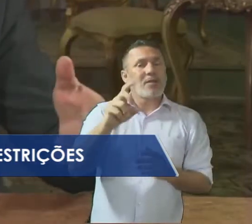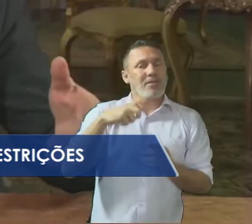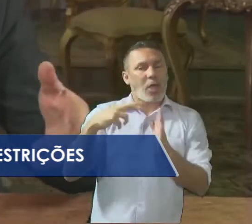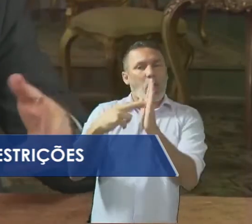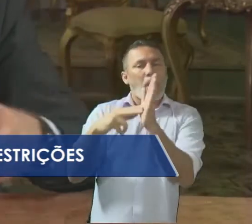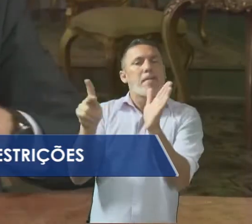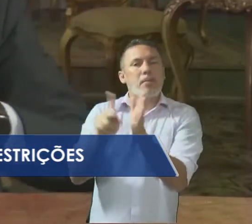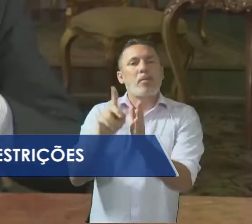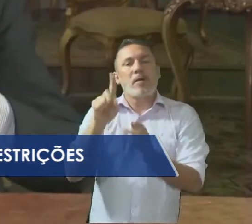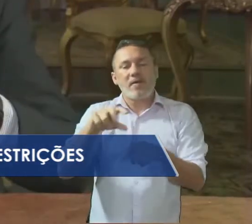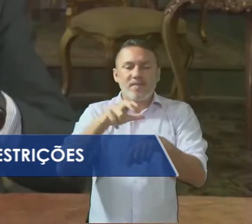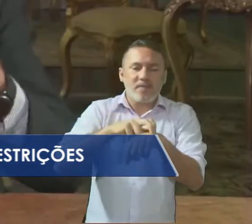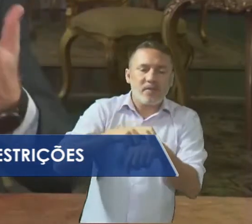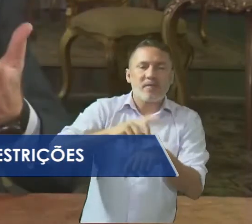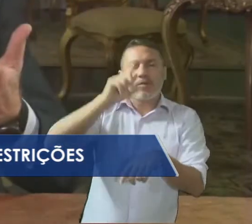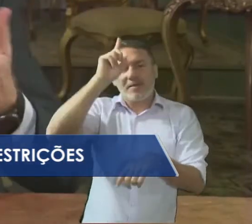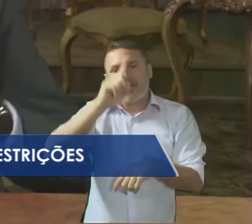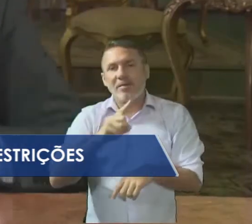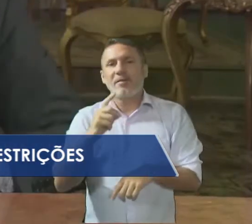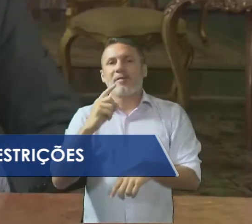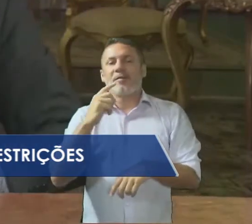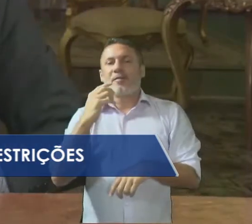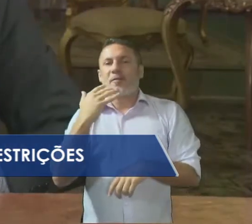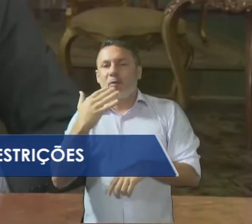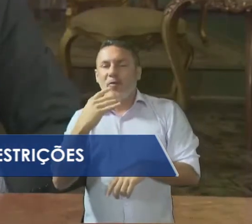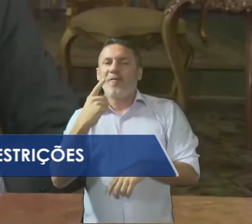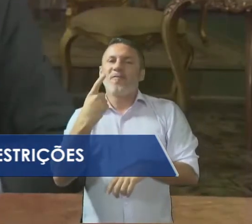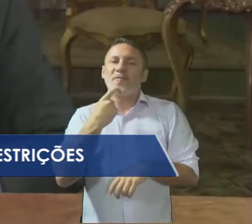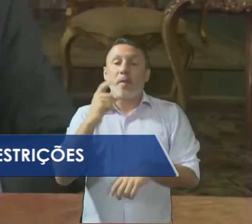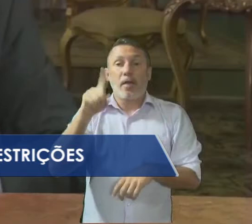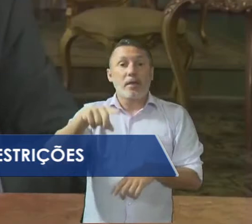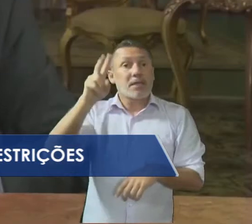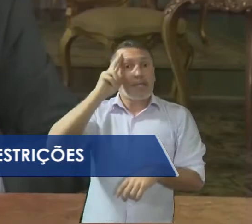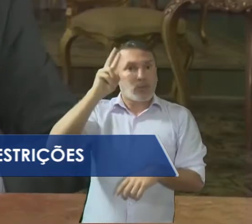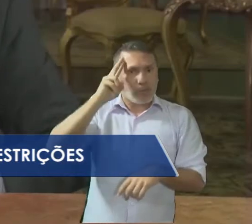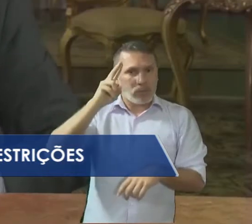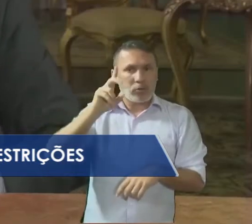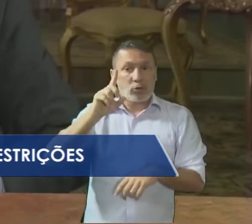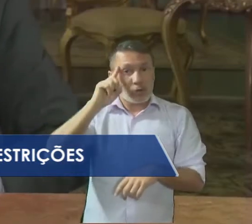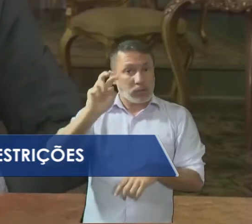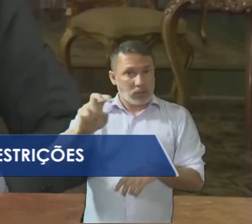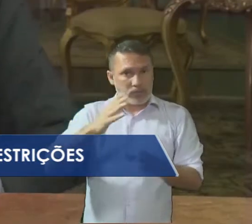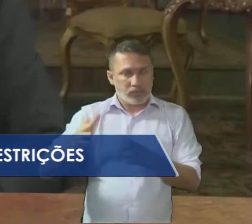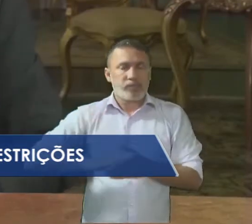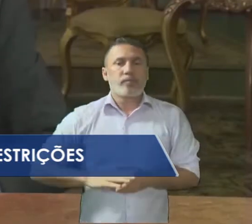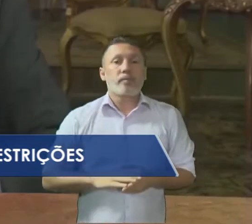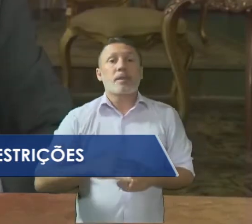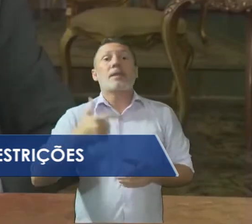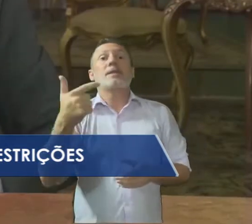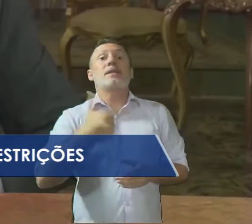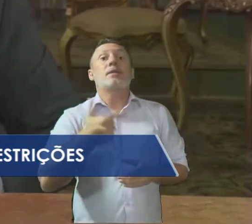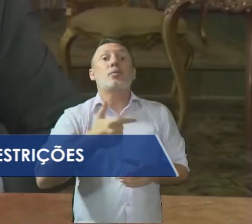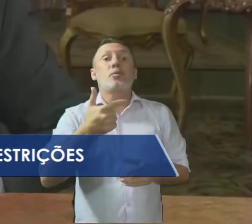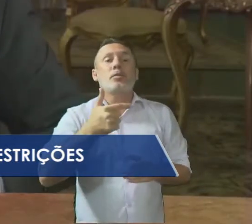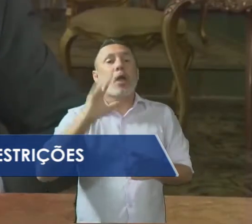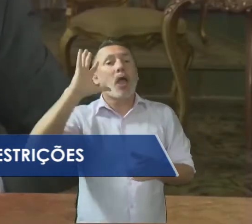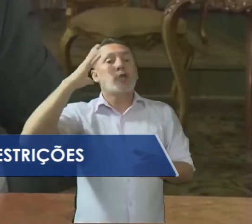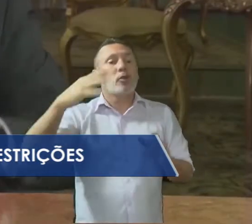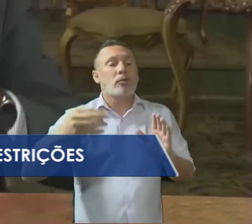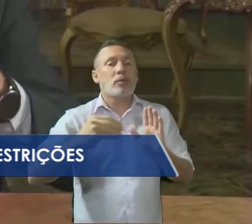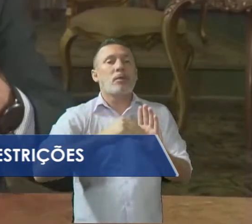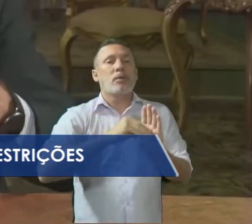de Abril numa segunda-feira tá certo é a segunda medida nós vamos retirar